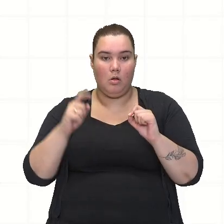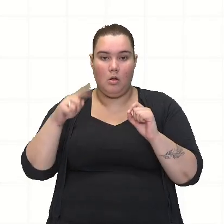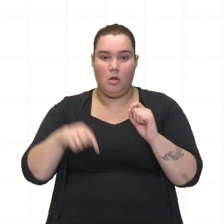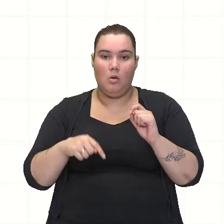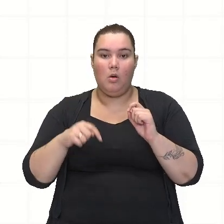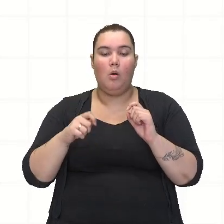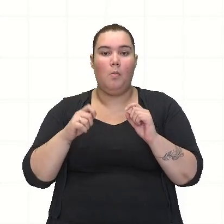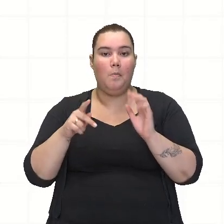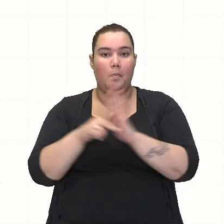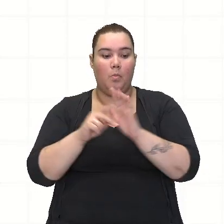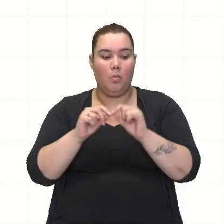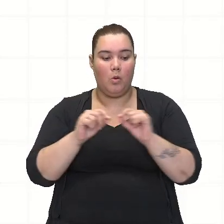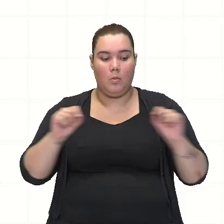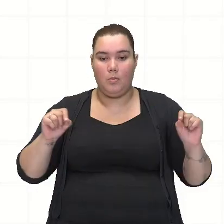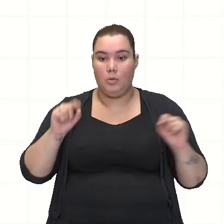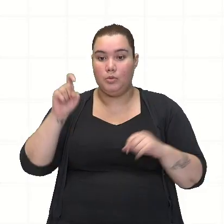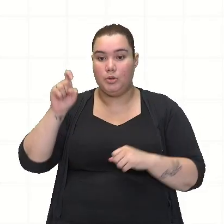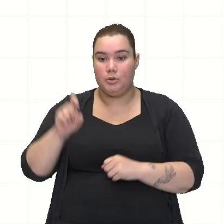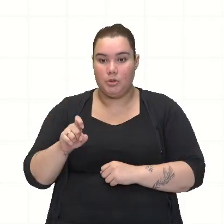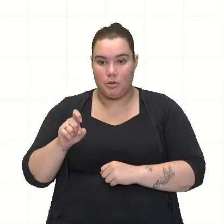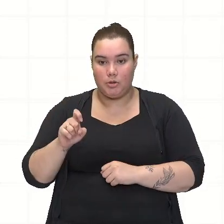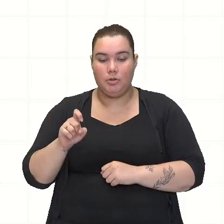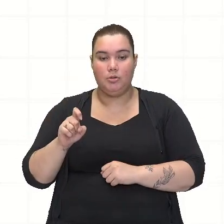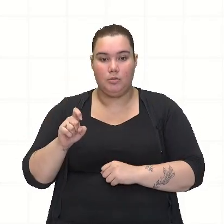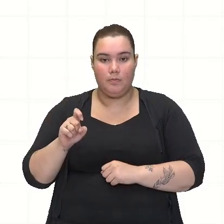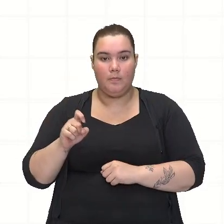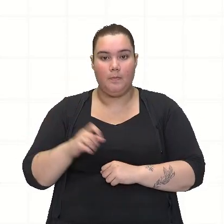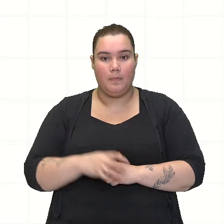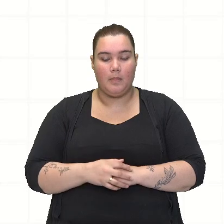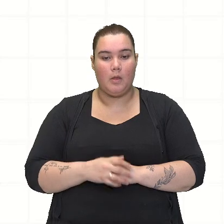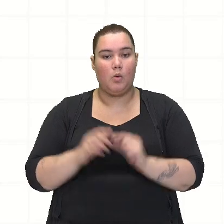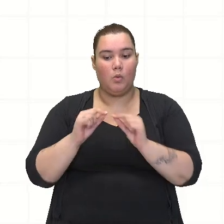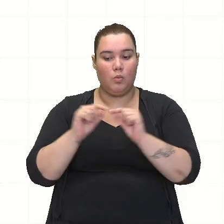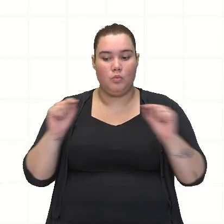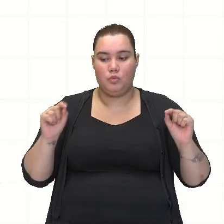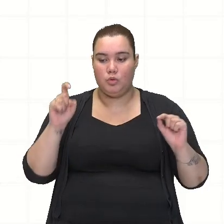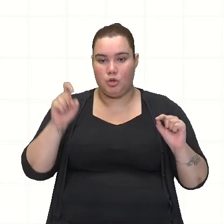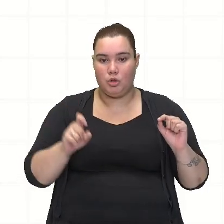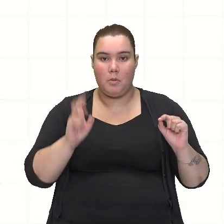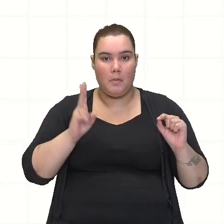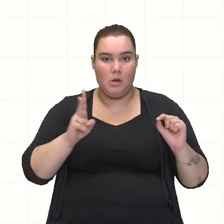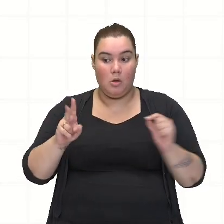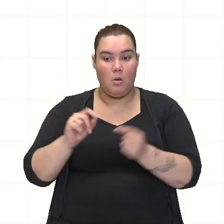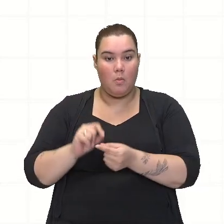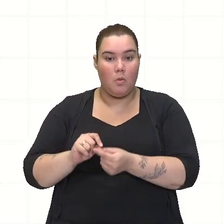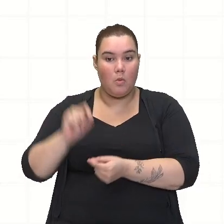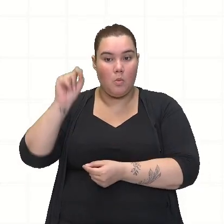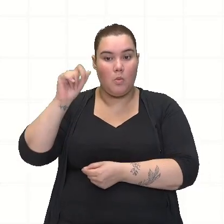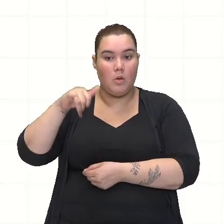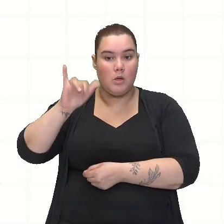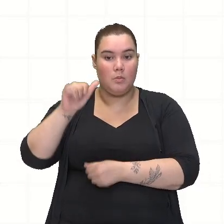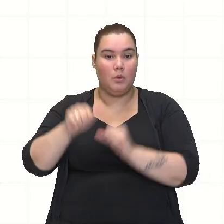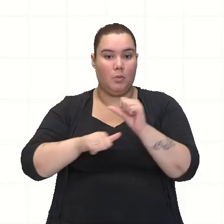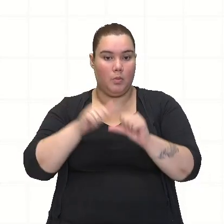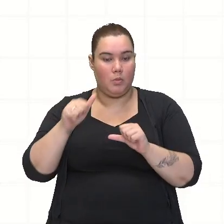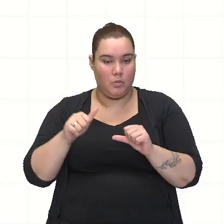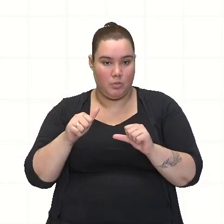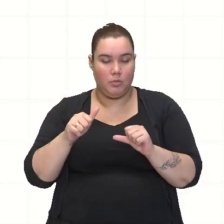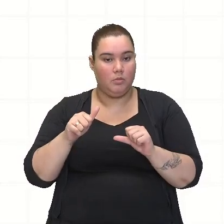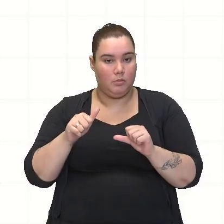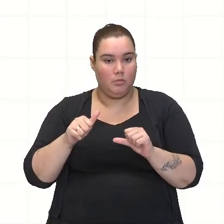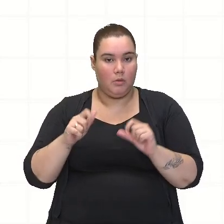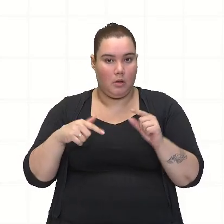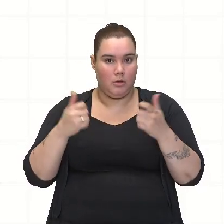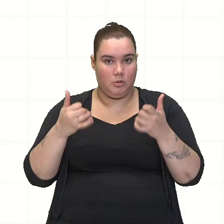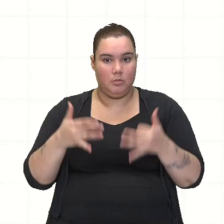em relação ao eixo X, olha. Então, o X mantém e muda o Y, é isso que ele quis dizer aqui com a teoria,